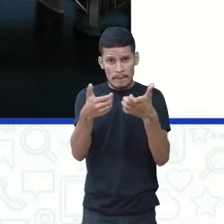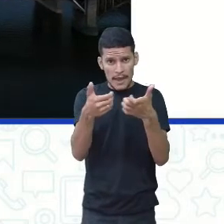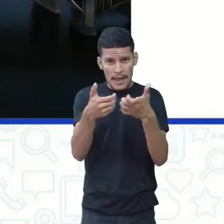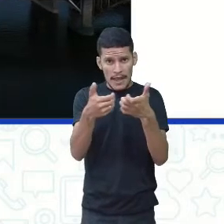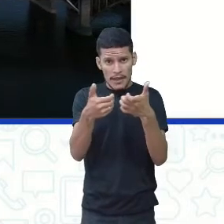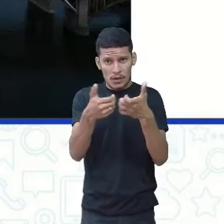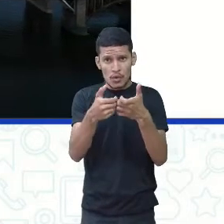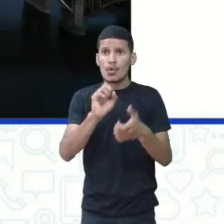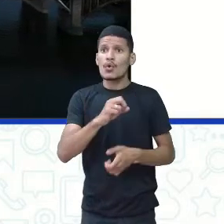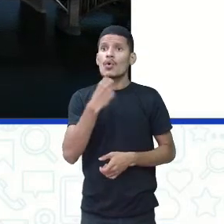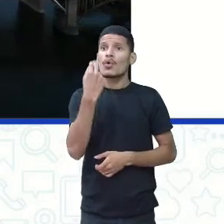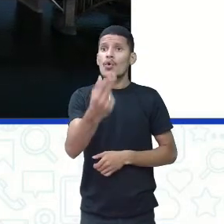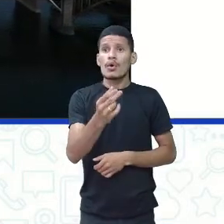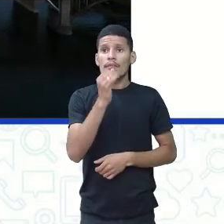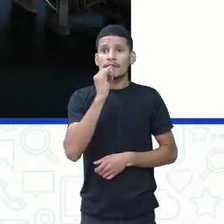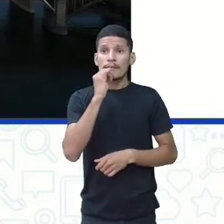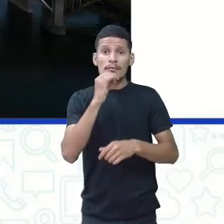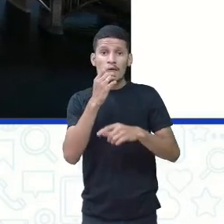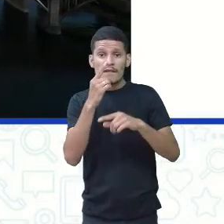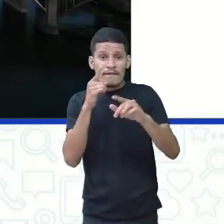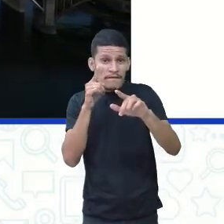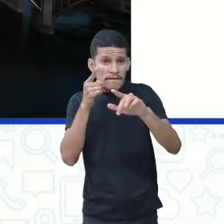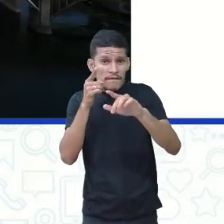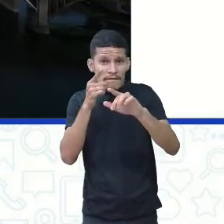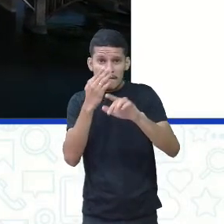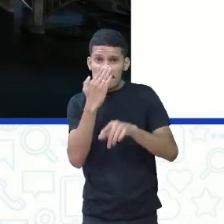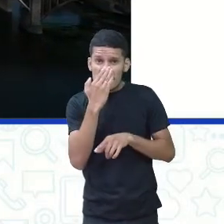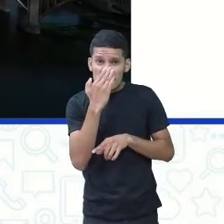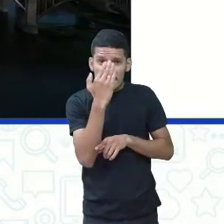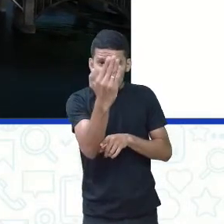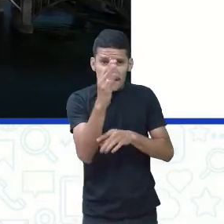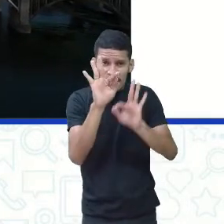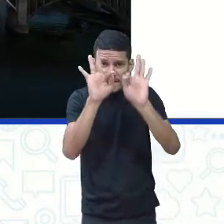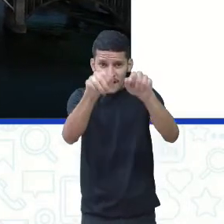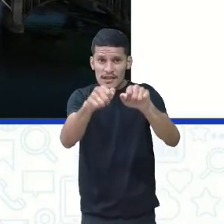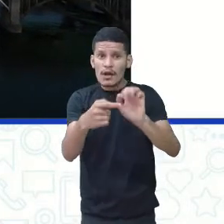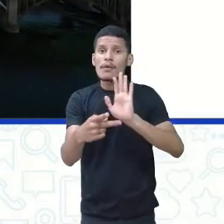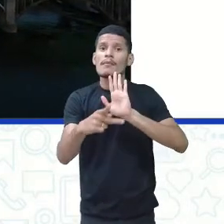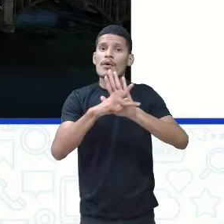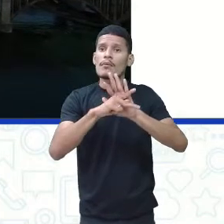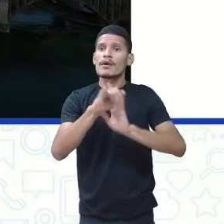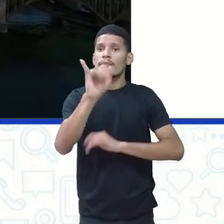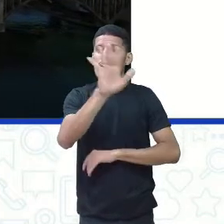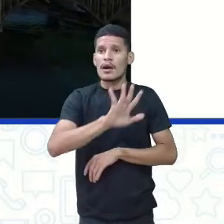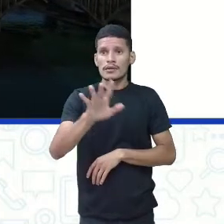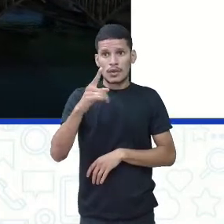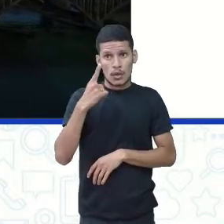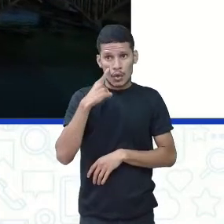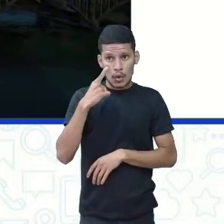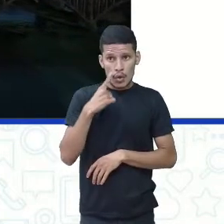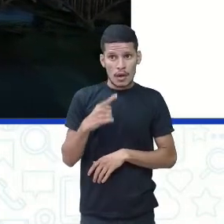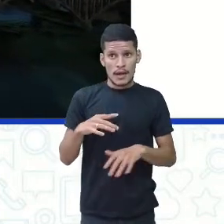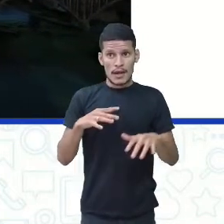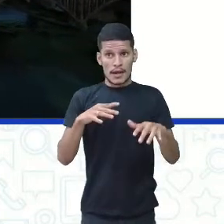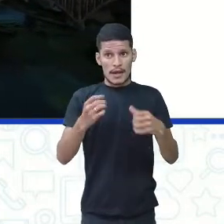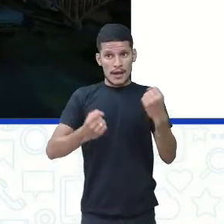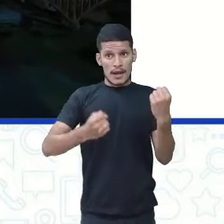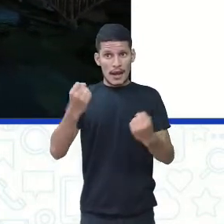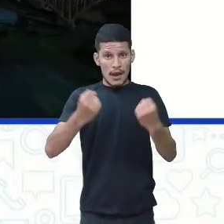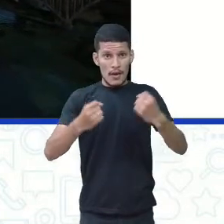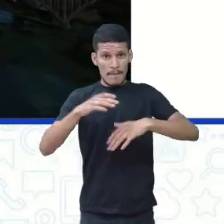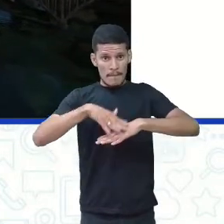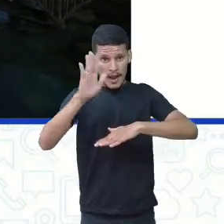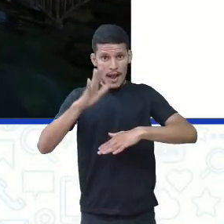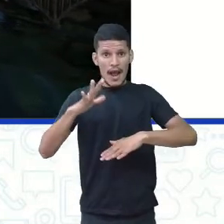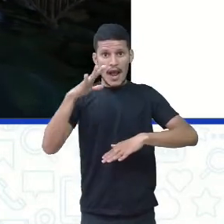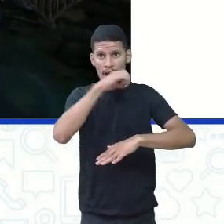os movimentos que estão lá na parte profunda dessa imagem? O que é que vocês acham? Esse carro tem a aparência de estar se movimentando mais rápido